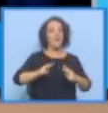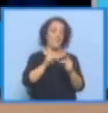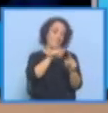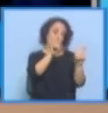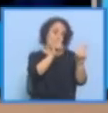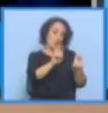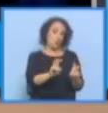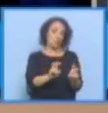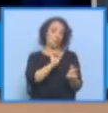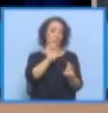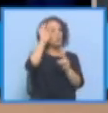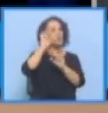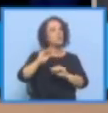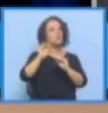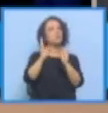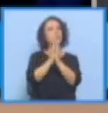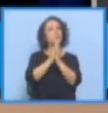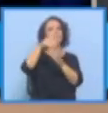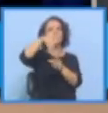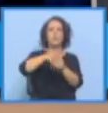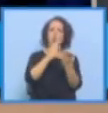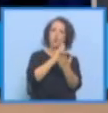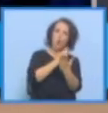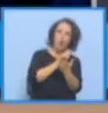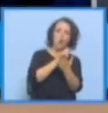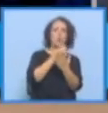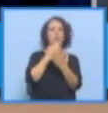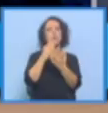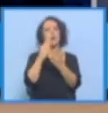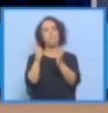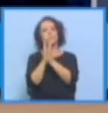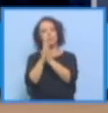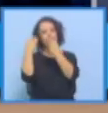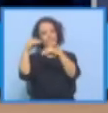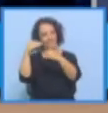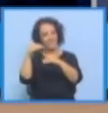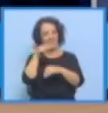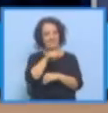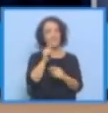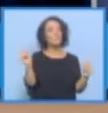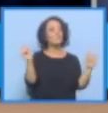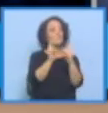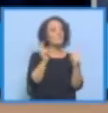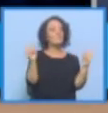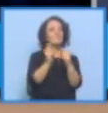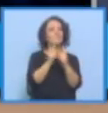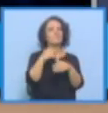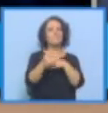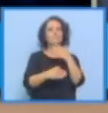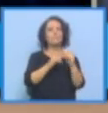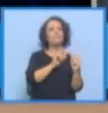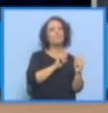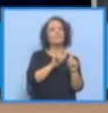assuntos do ensino religioso escolar e da catequese, e então sim, começou aí um percurso muito